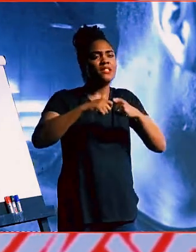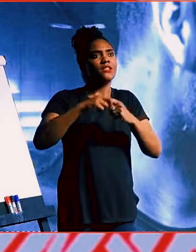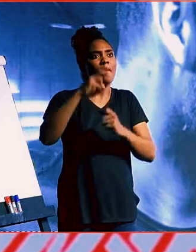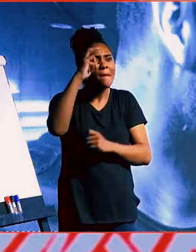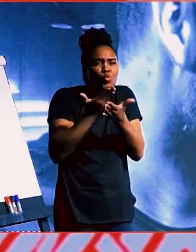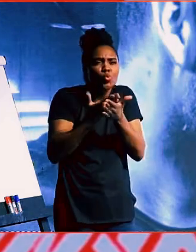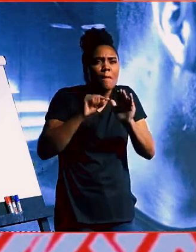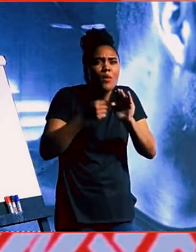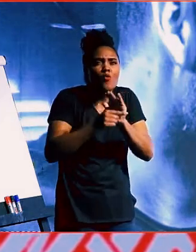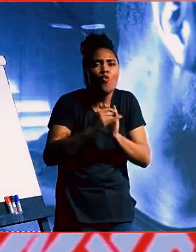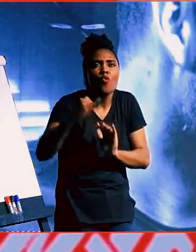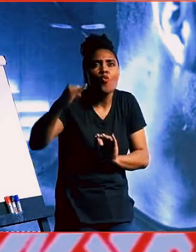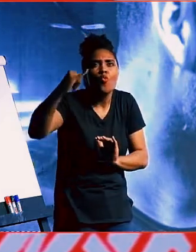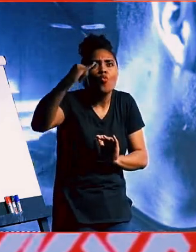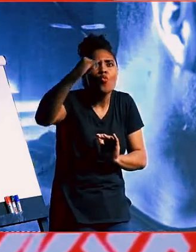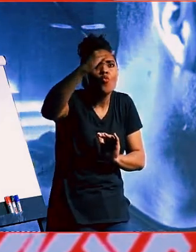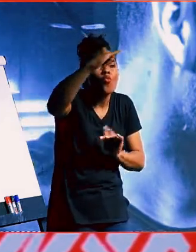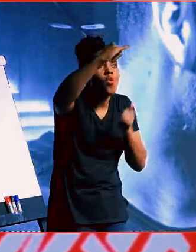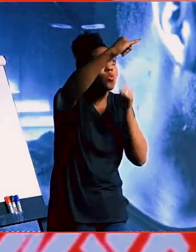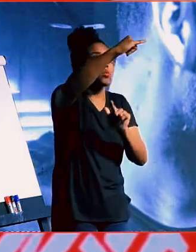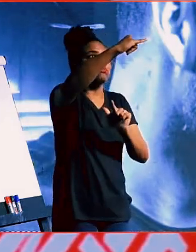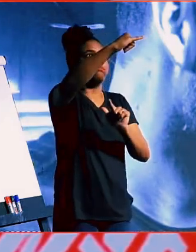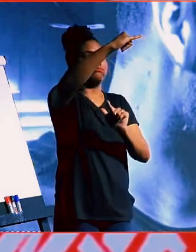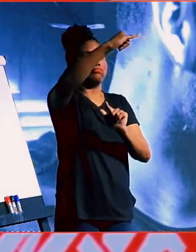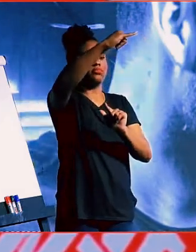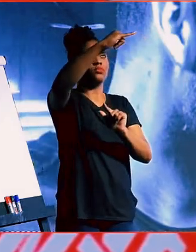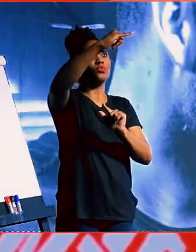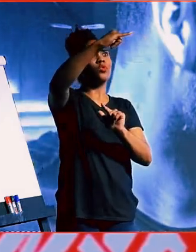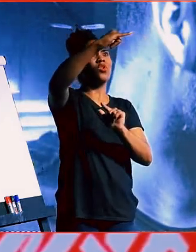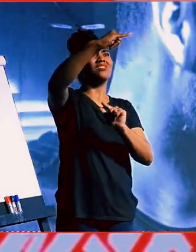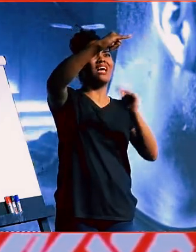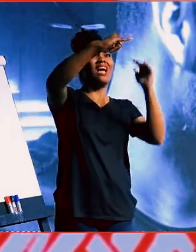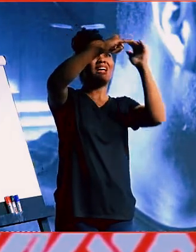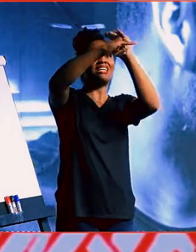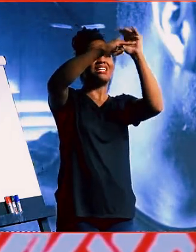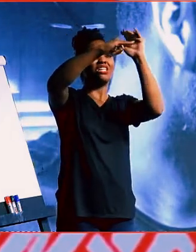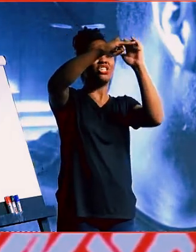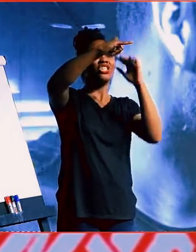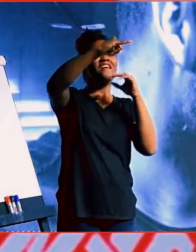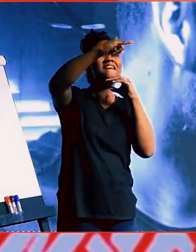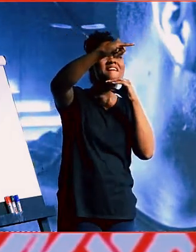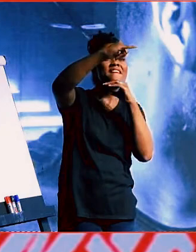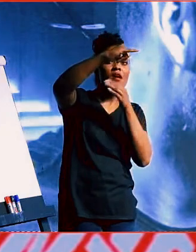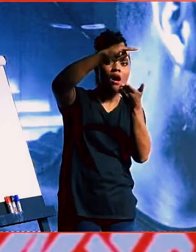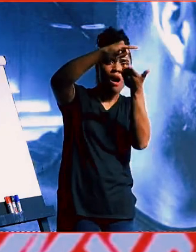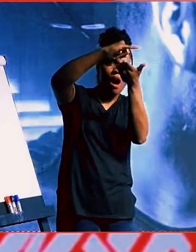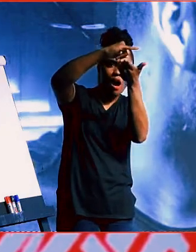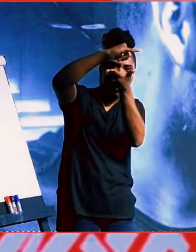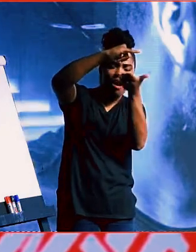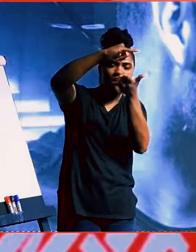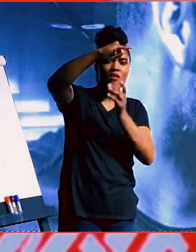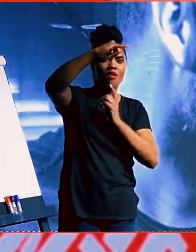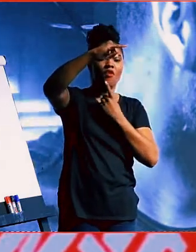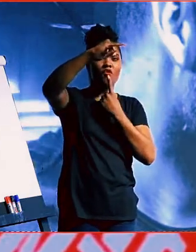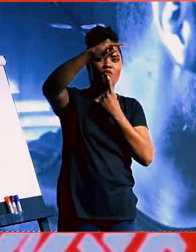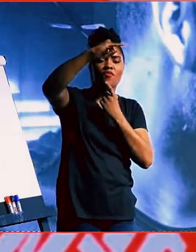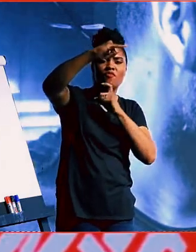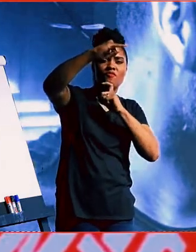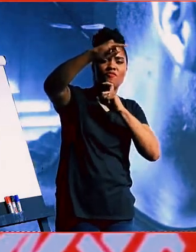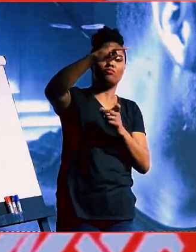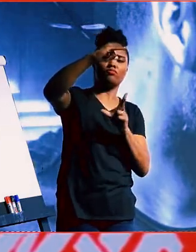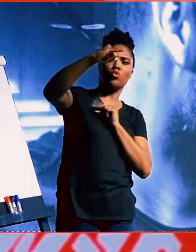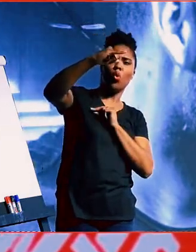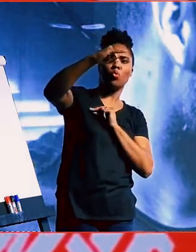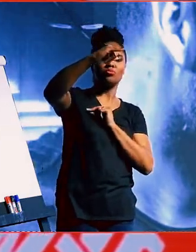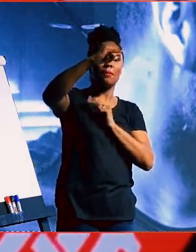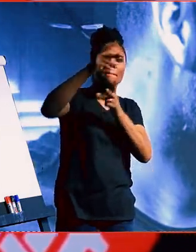efeito Bernoulli vocês sabe a diferença de temperatura da parte de cima da água com a temperatura de da parte de baixo é o que faz o avião se sustentar